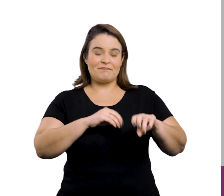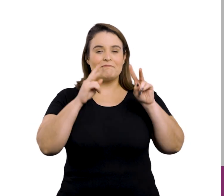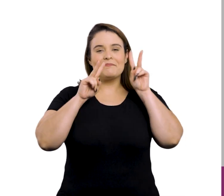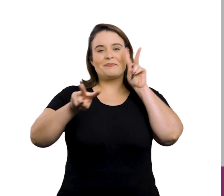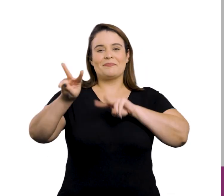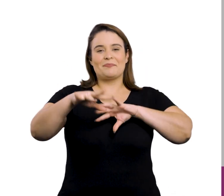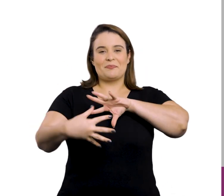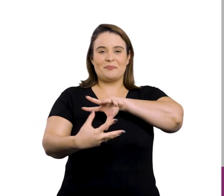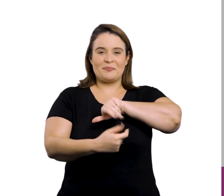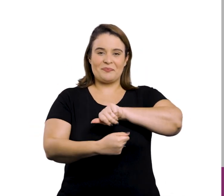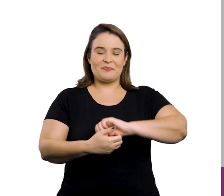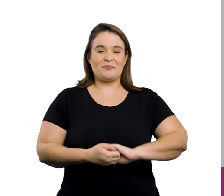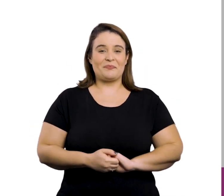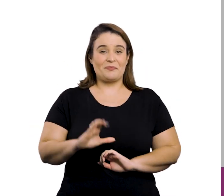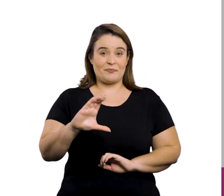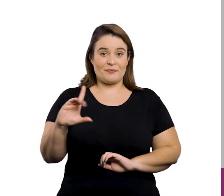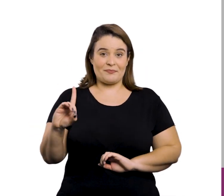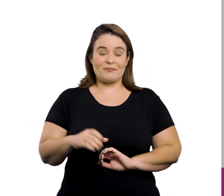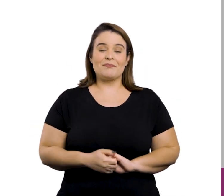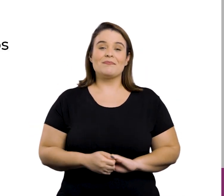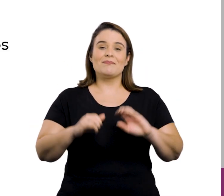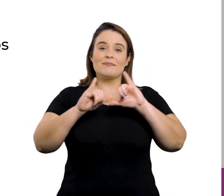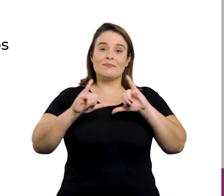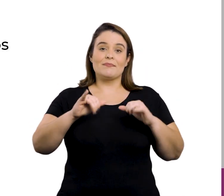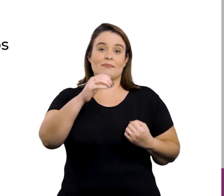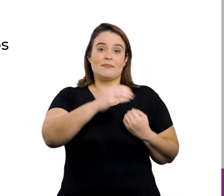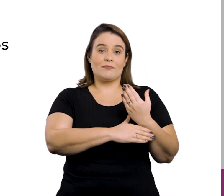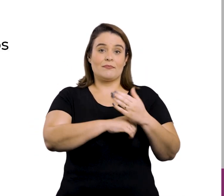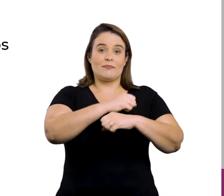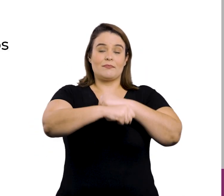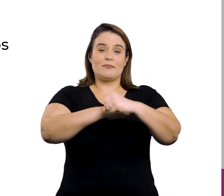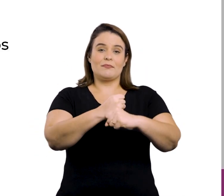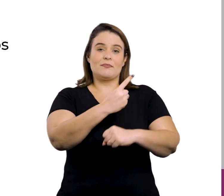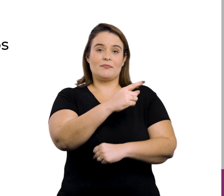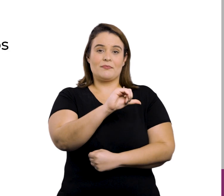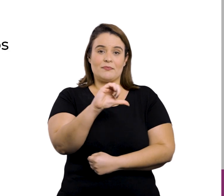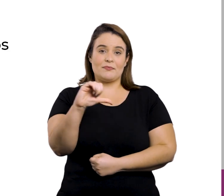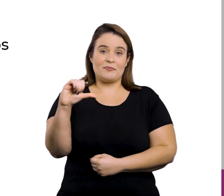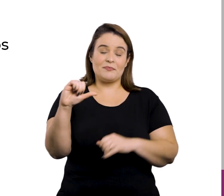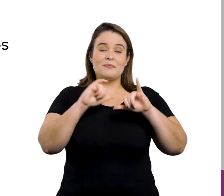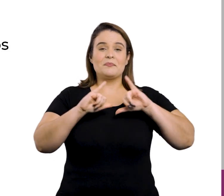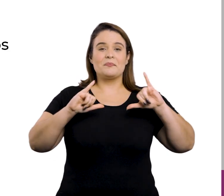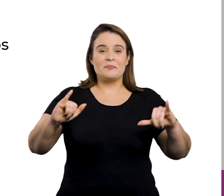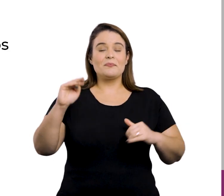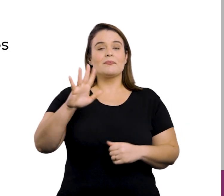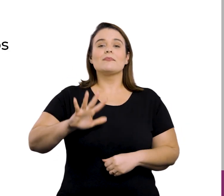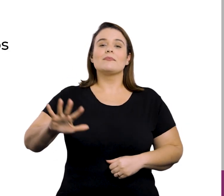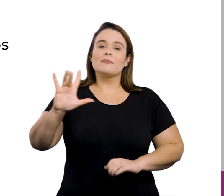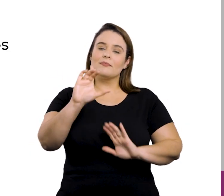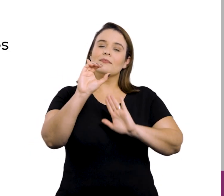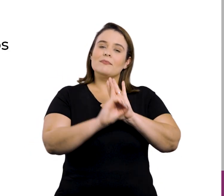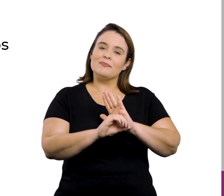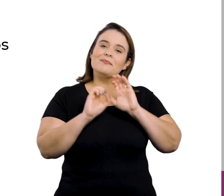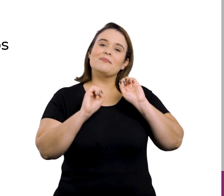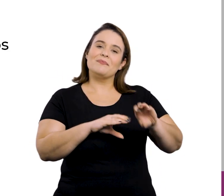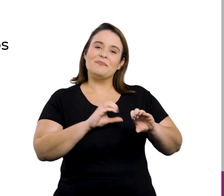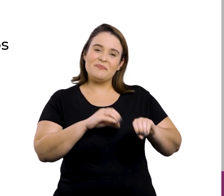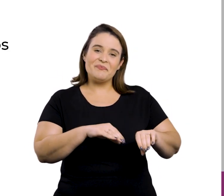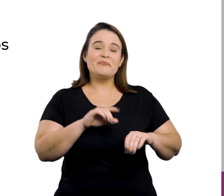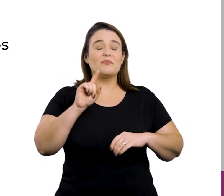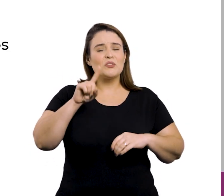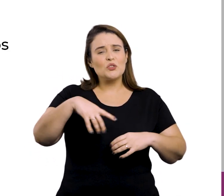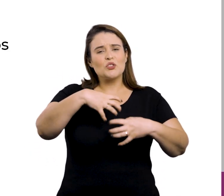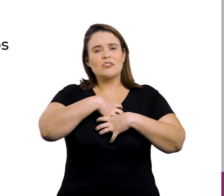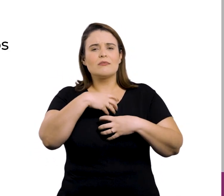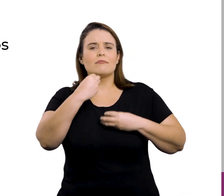for Education, Visão Mundial. Coordenação: Campanha. Criada em 1999, a